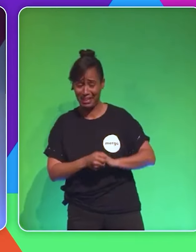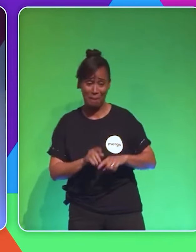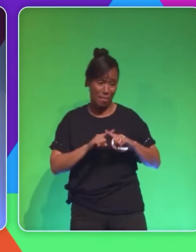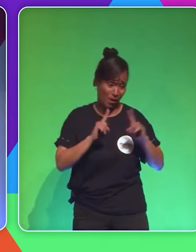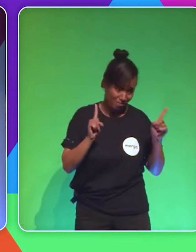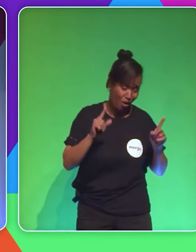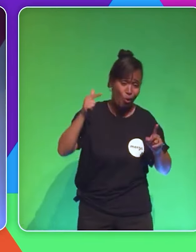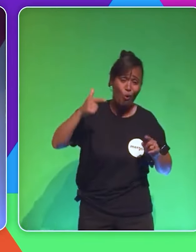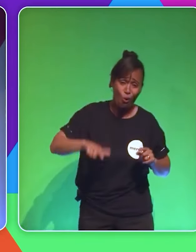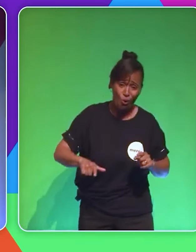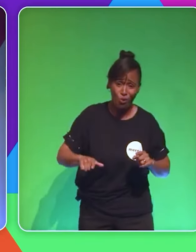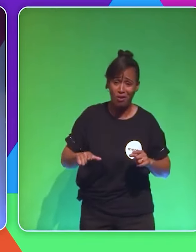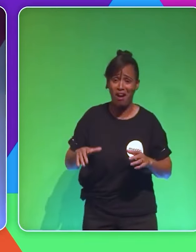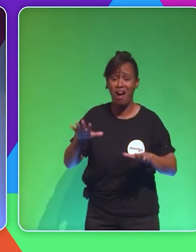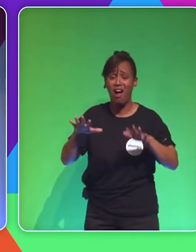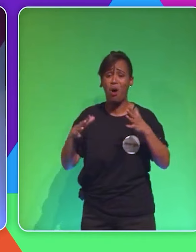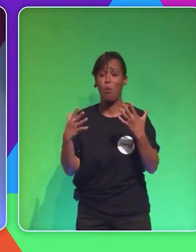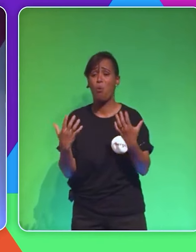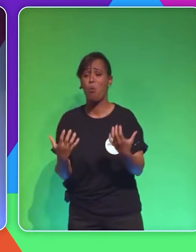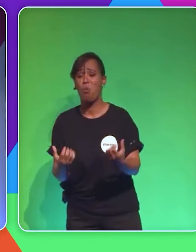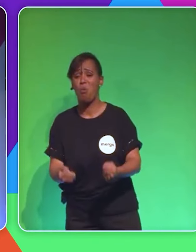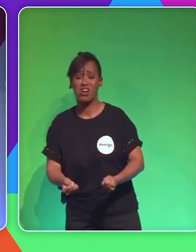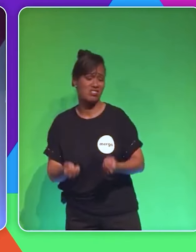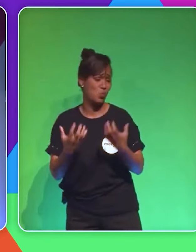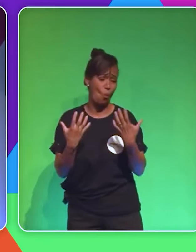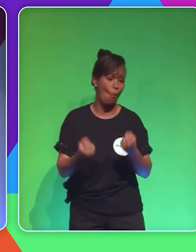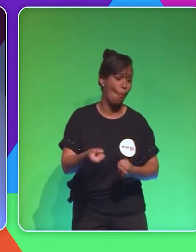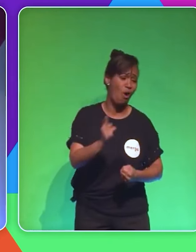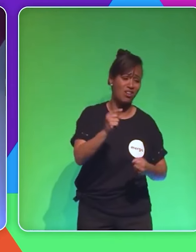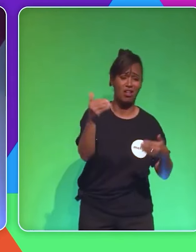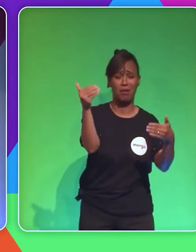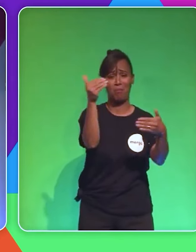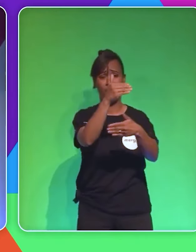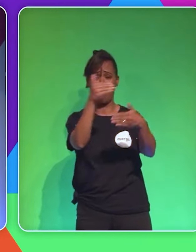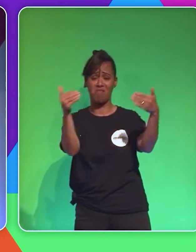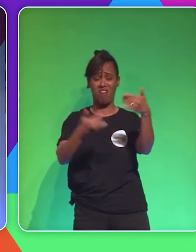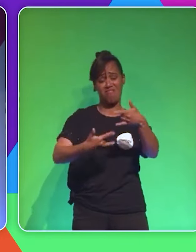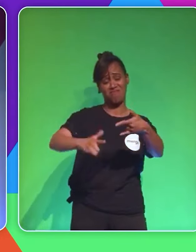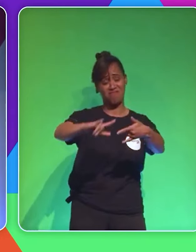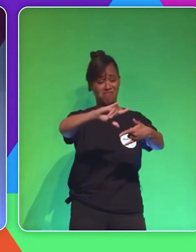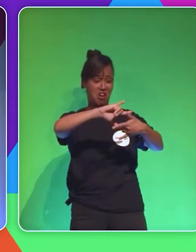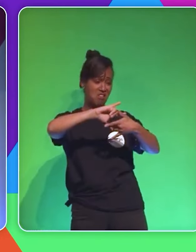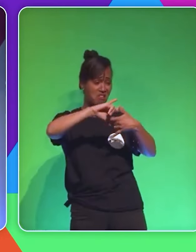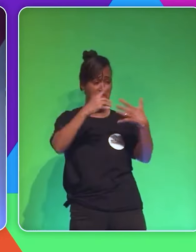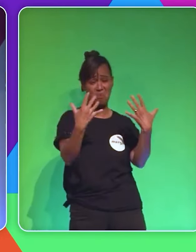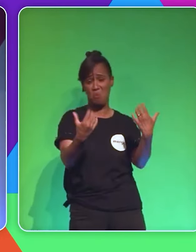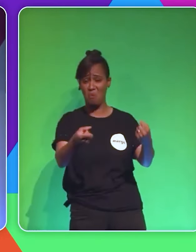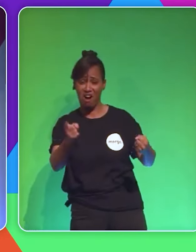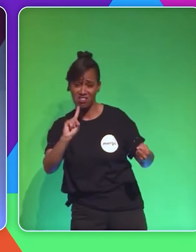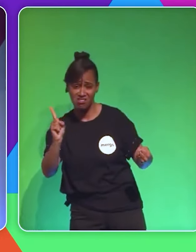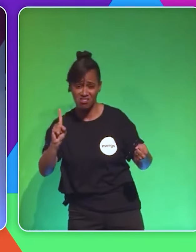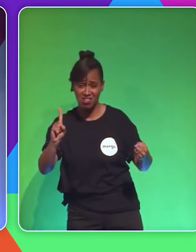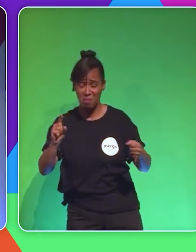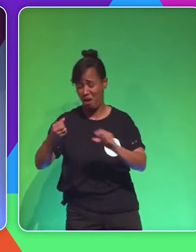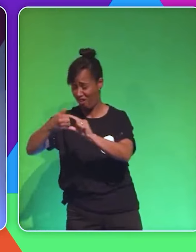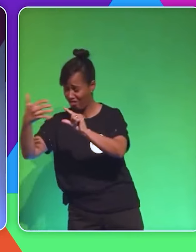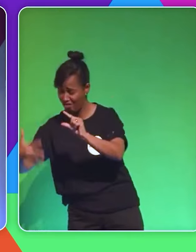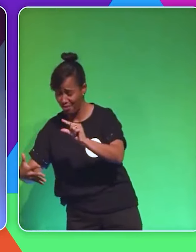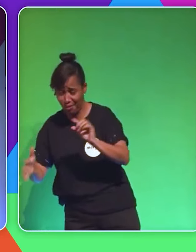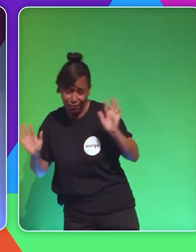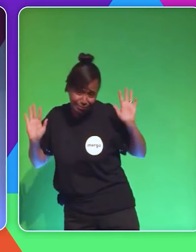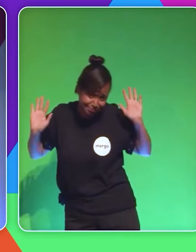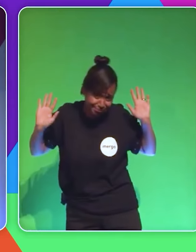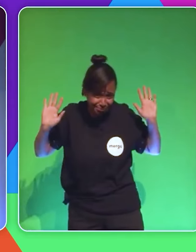porque não aceita PowerPoint se se aceitasse PowerPoint que é da Microsoft aí pegava agora do